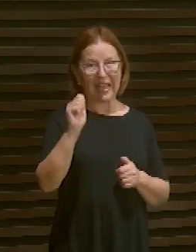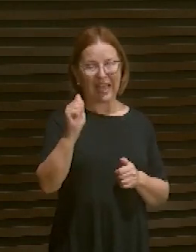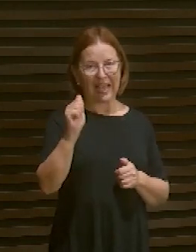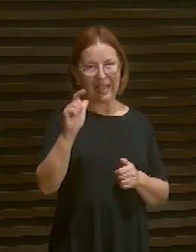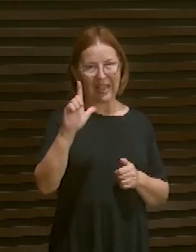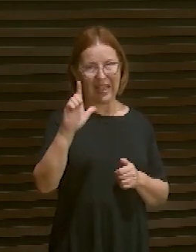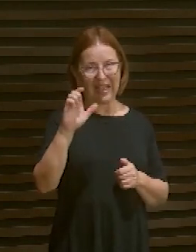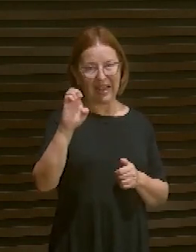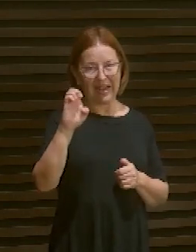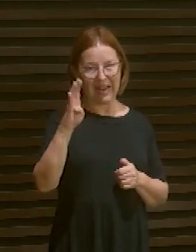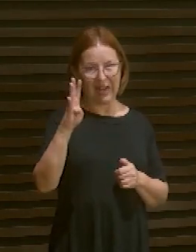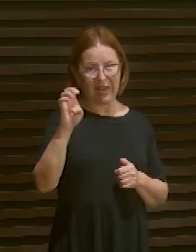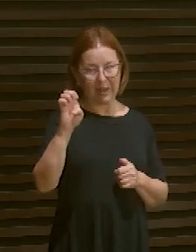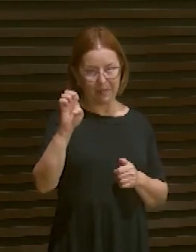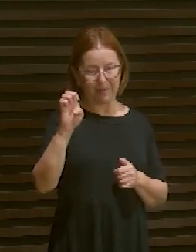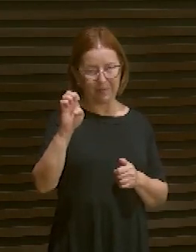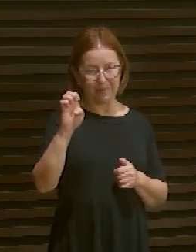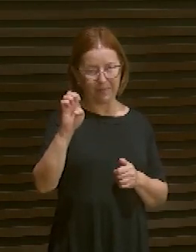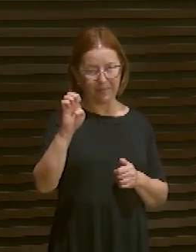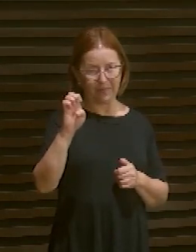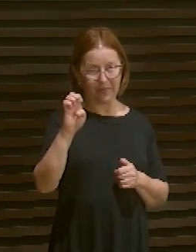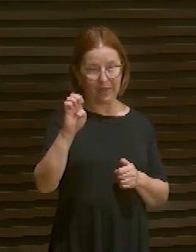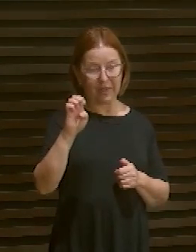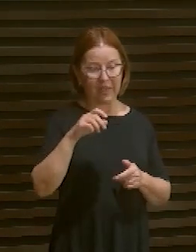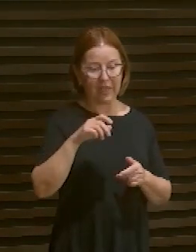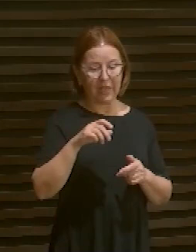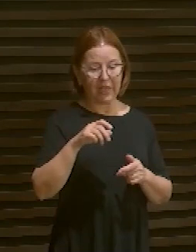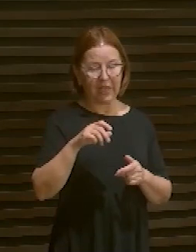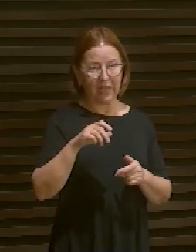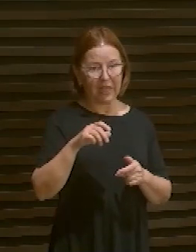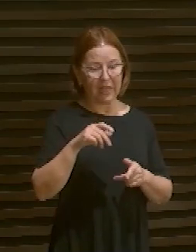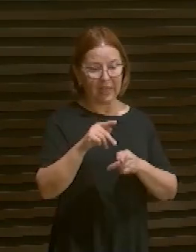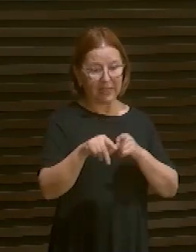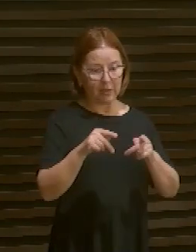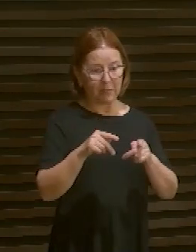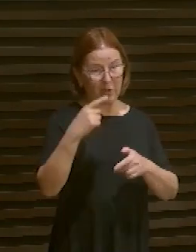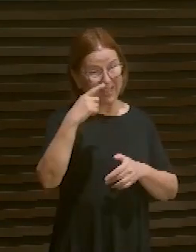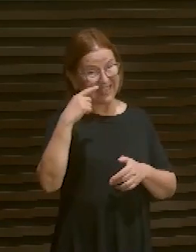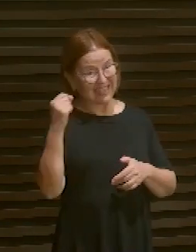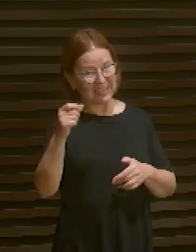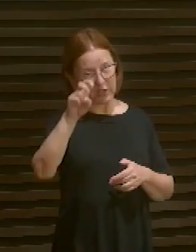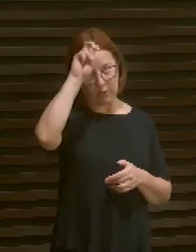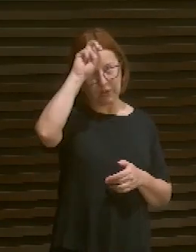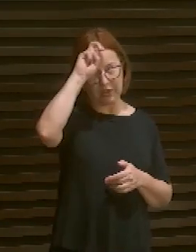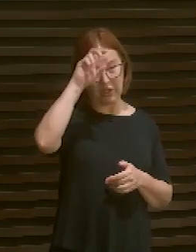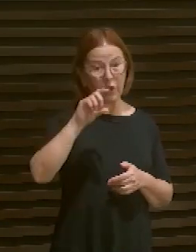Só os 2. Os outros todos morreram. Eu fiz uma conta, dá mais ou menos